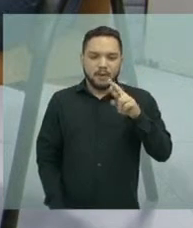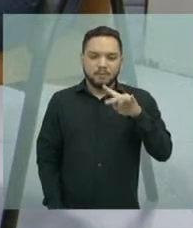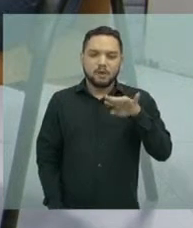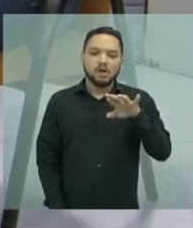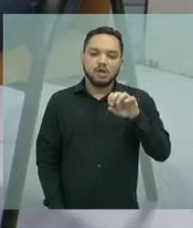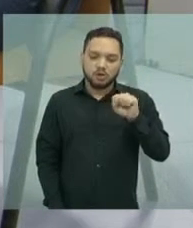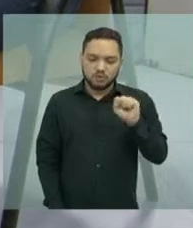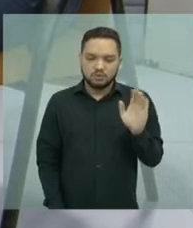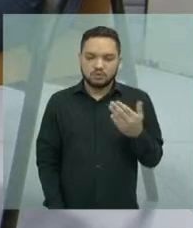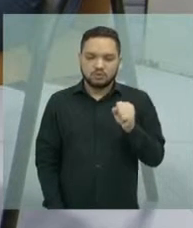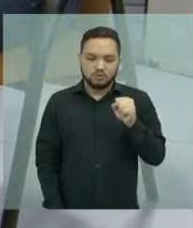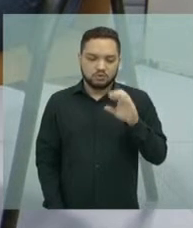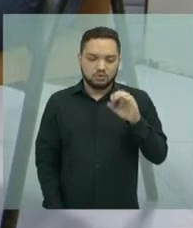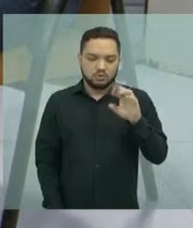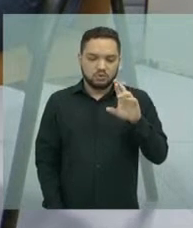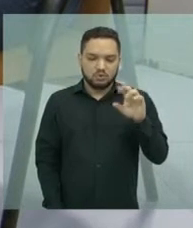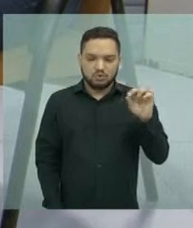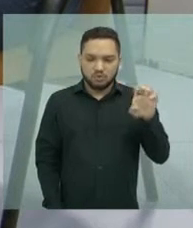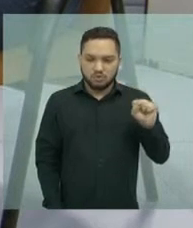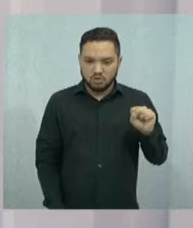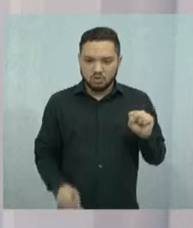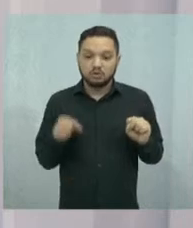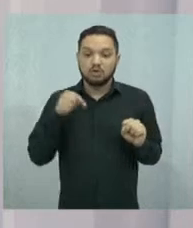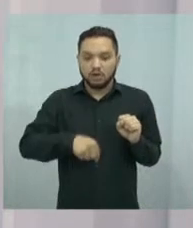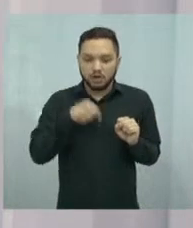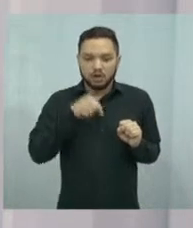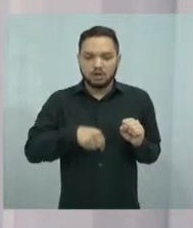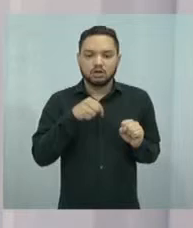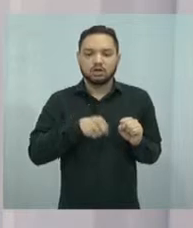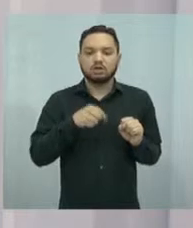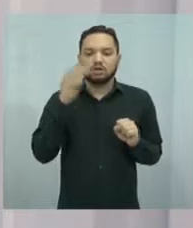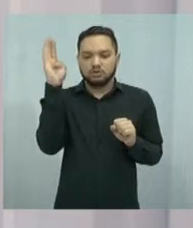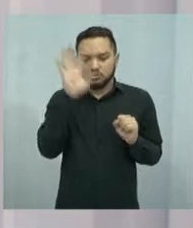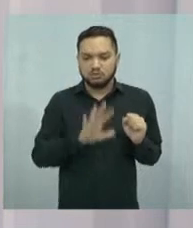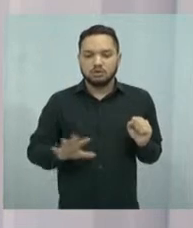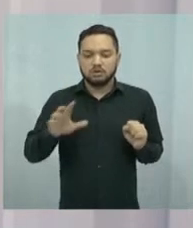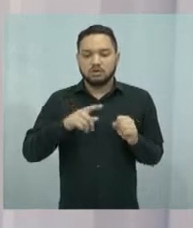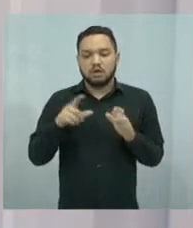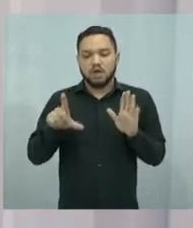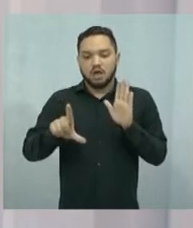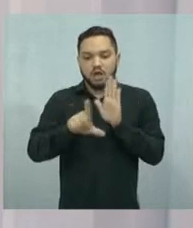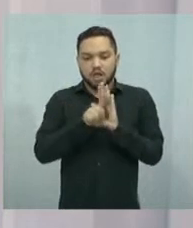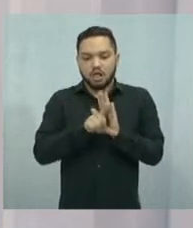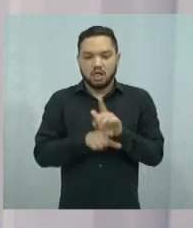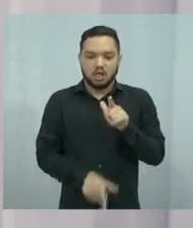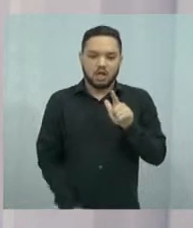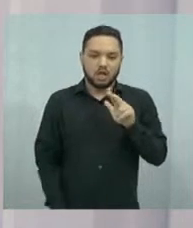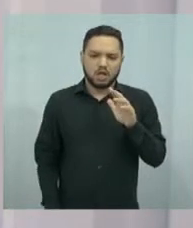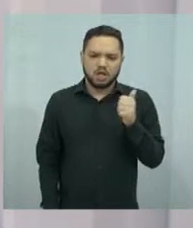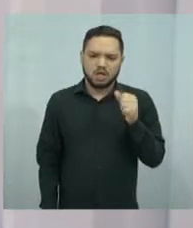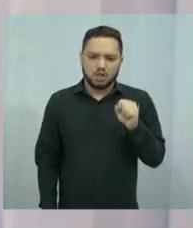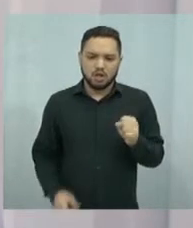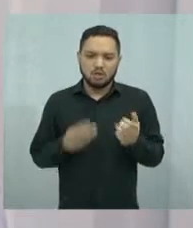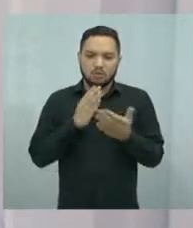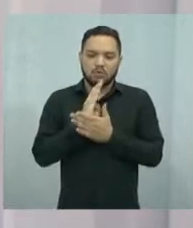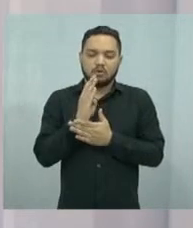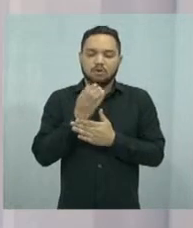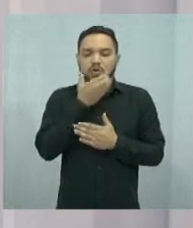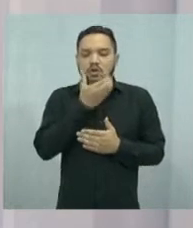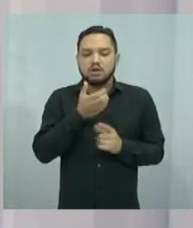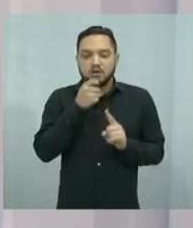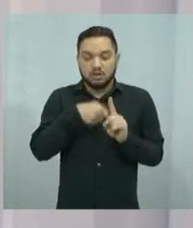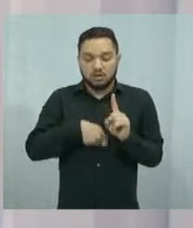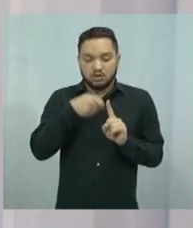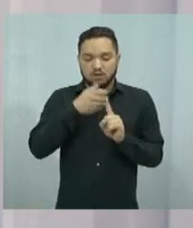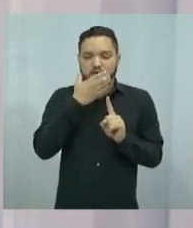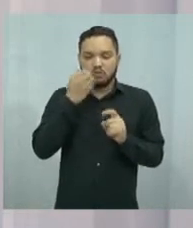Vermelha tem trazido em pauta no cenário nacional a Lei Lucas, que é uma lei federal que foi aprovada em dezembro do ano